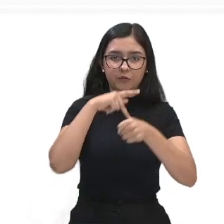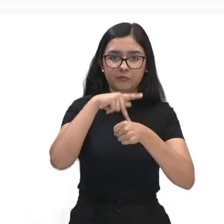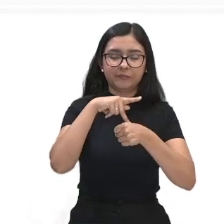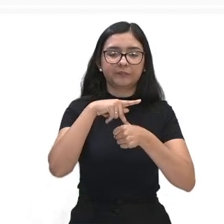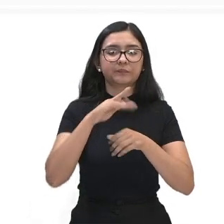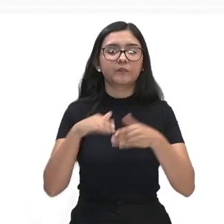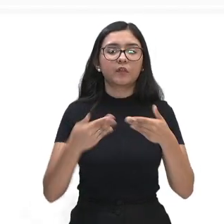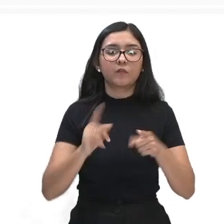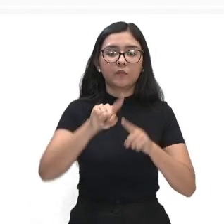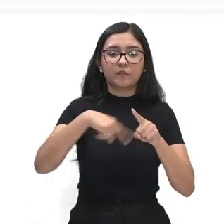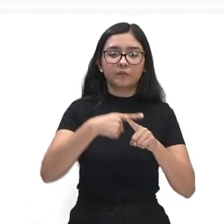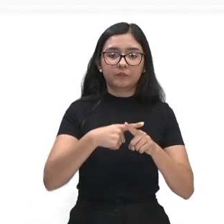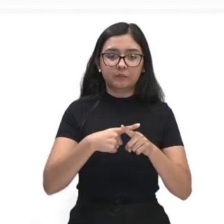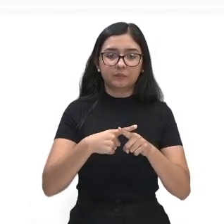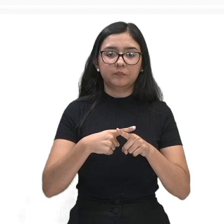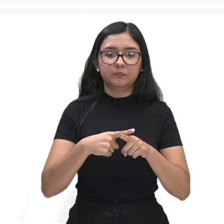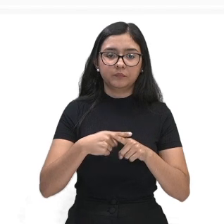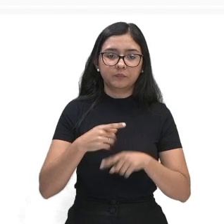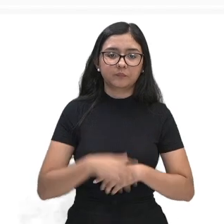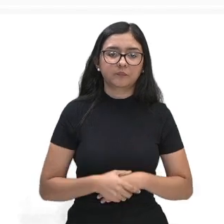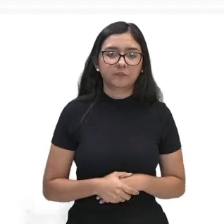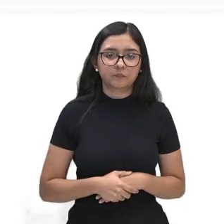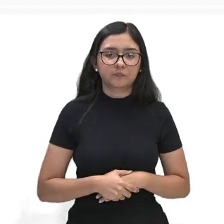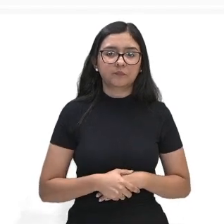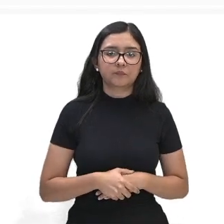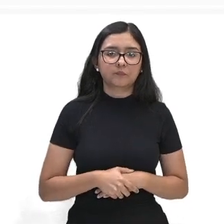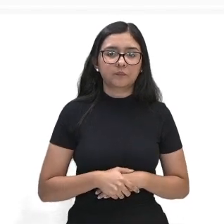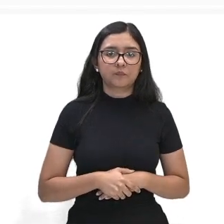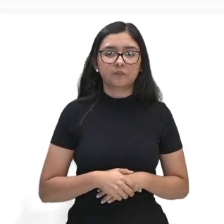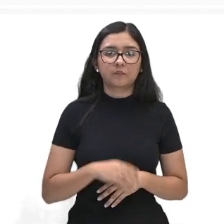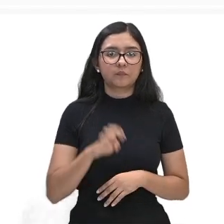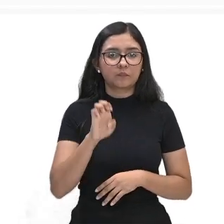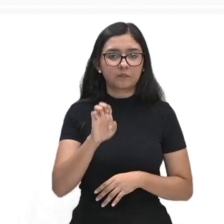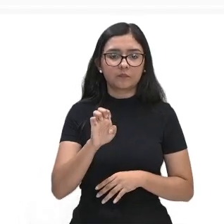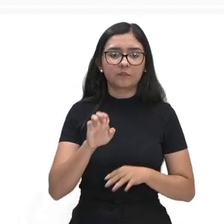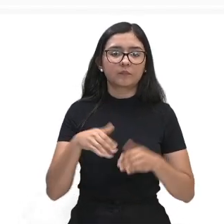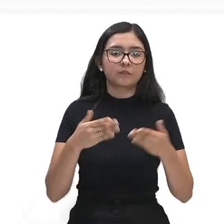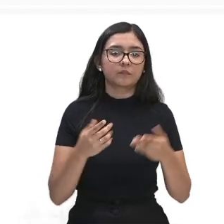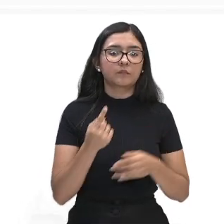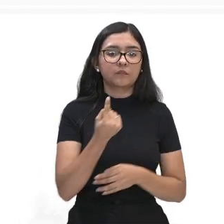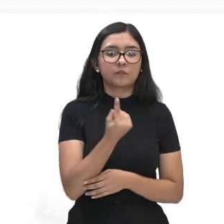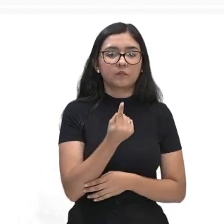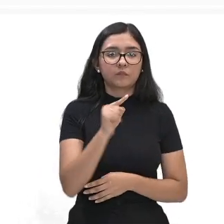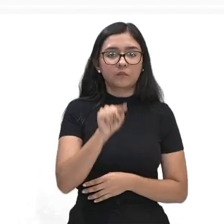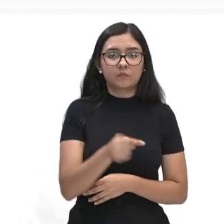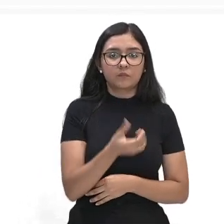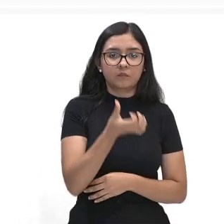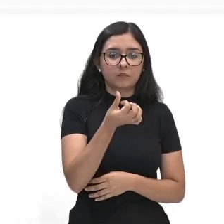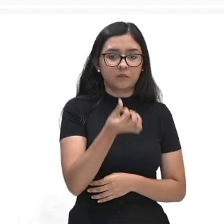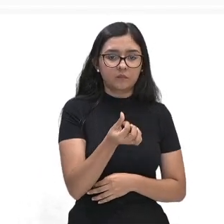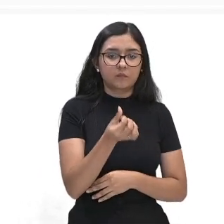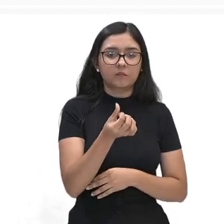esse valor pela carga elétrica elementar, pelo E. Então, é 1,6